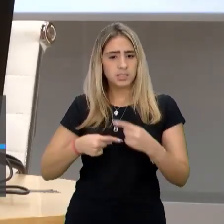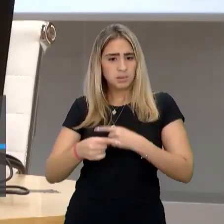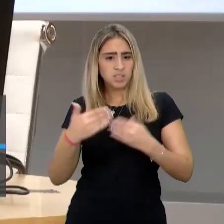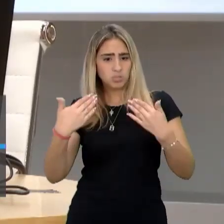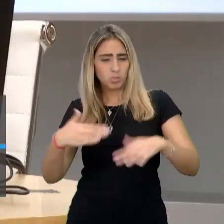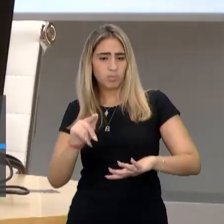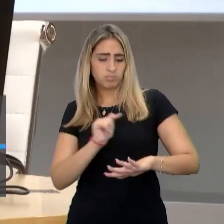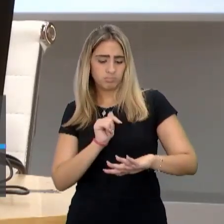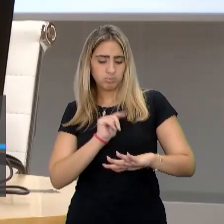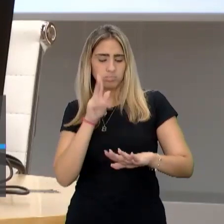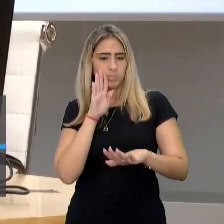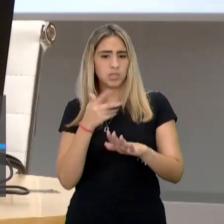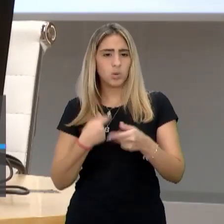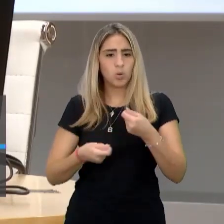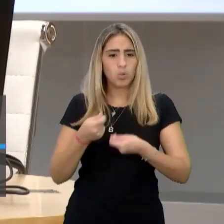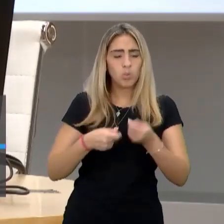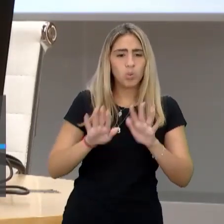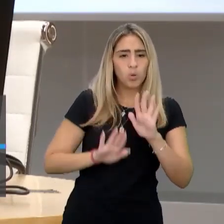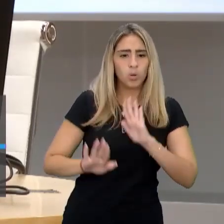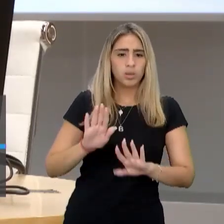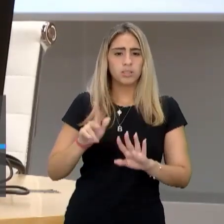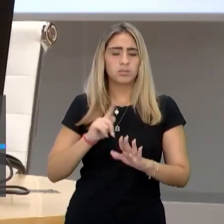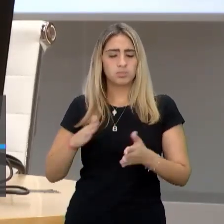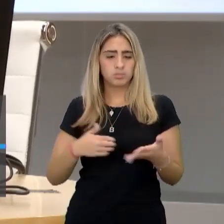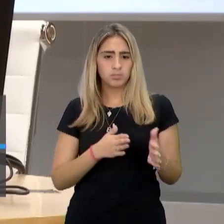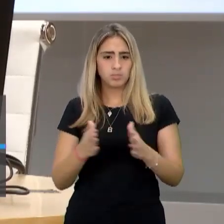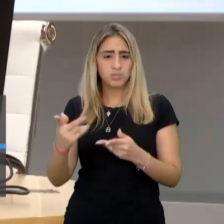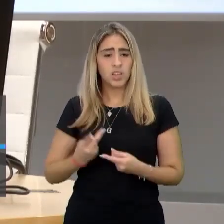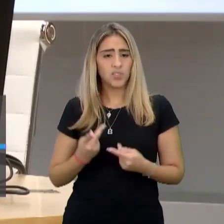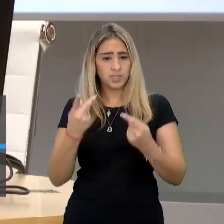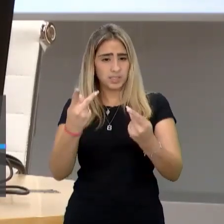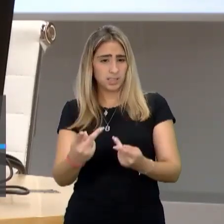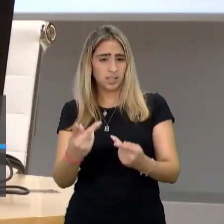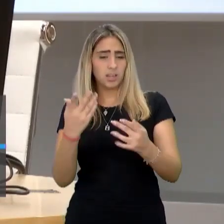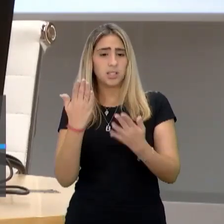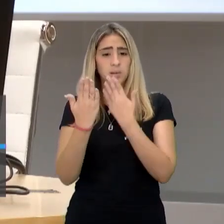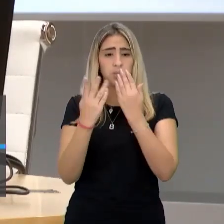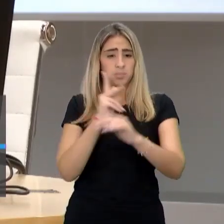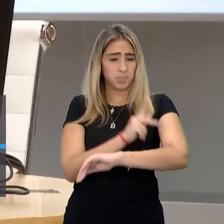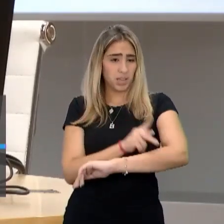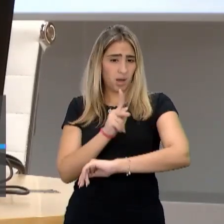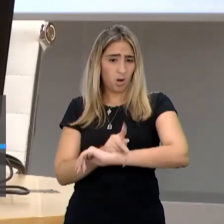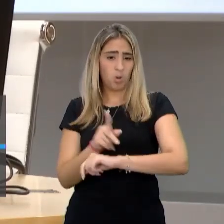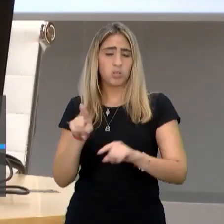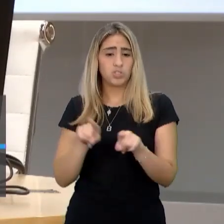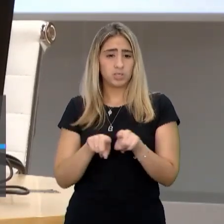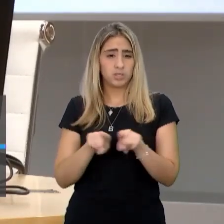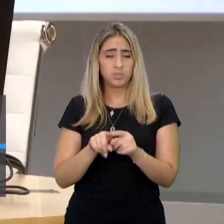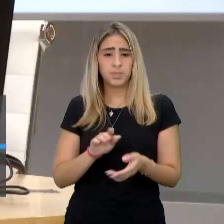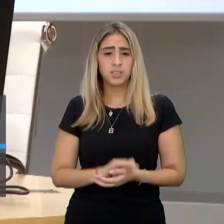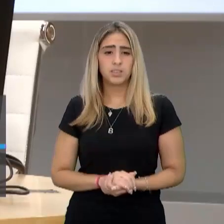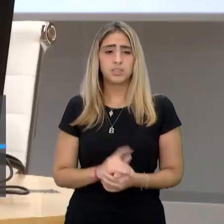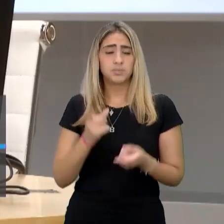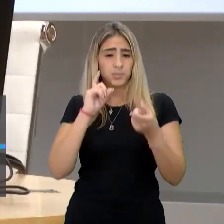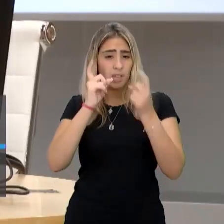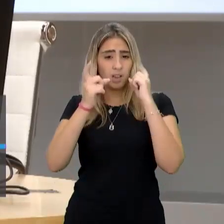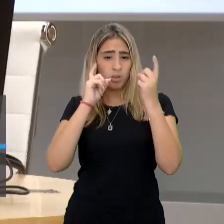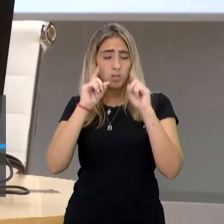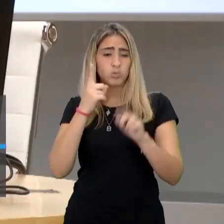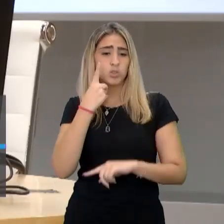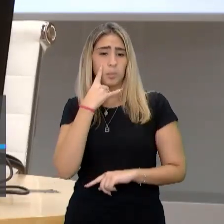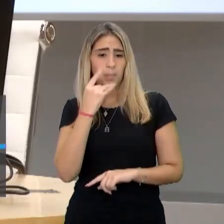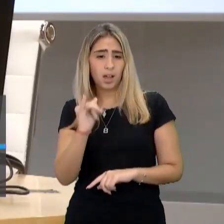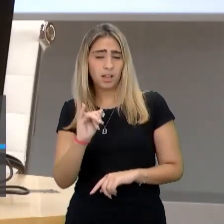prova, quando que vai ser alguns alinhamentos, as visitas pedagógicas, se a escola for fazer alguma visita pedagógica, certo? As reuniões de